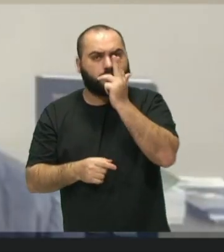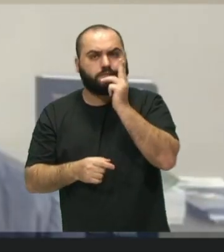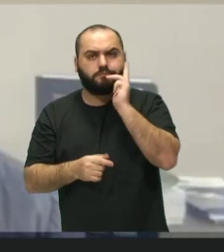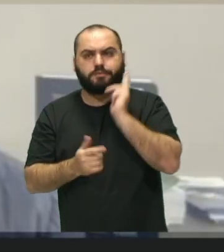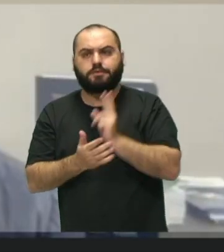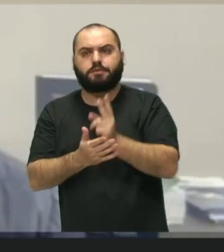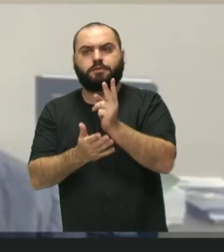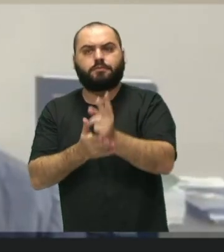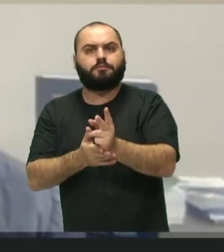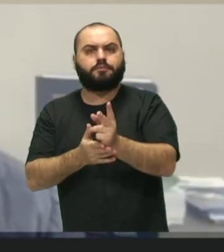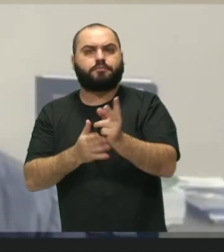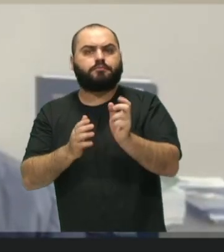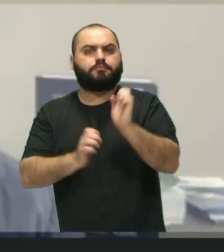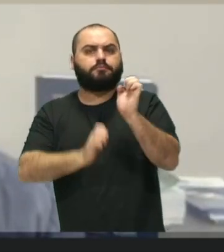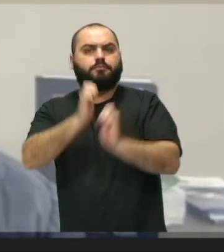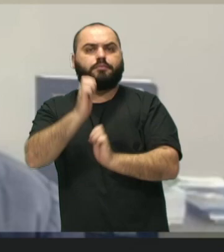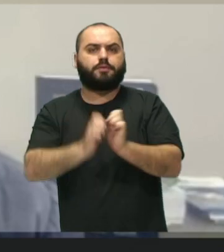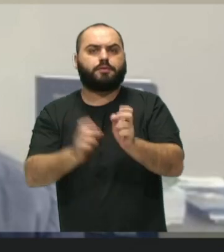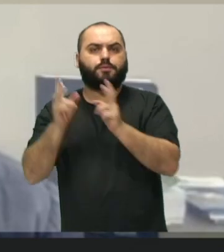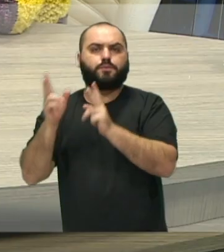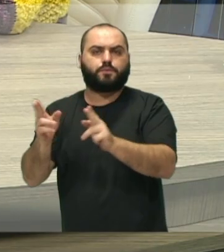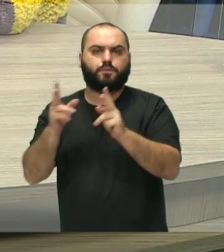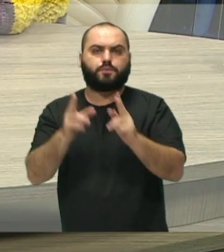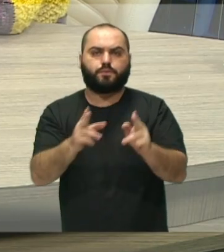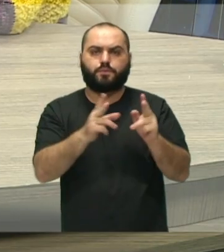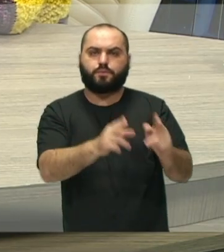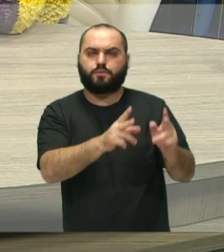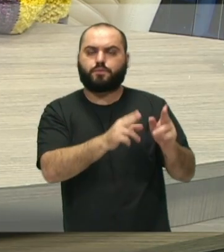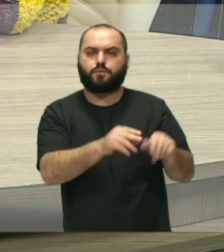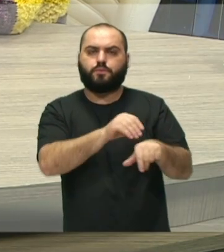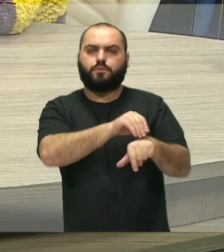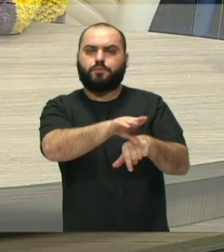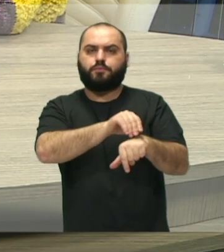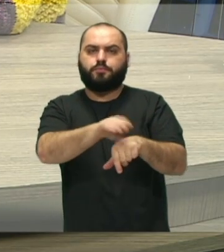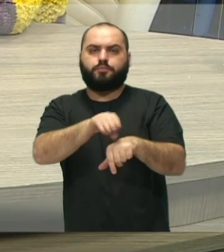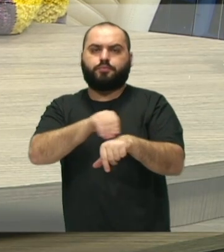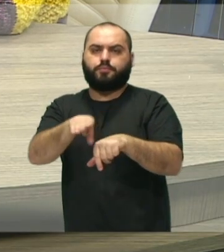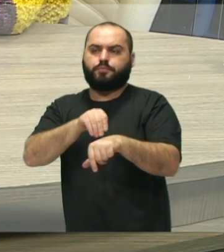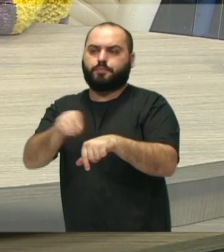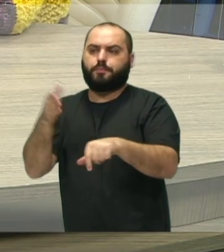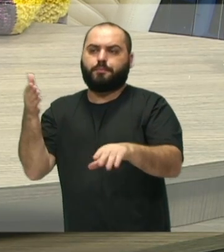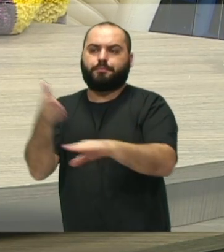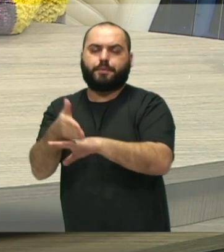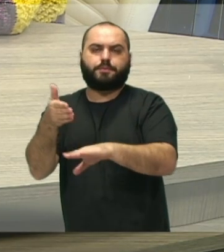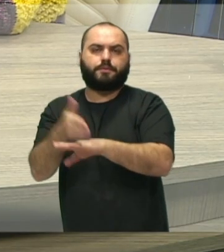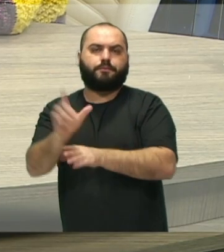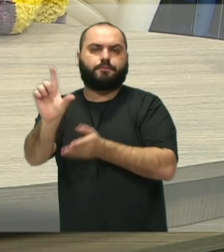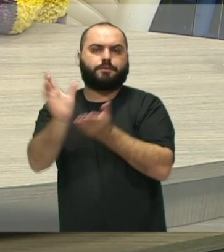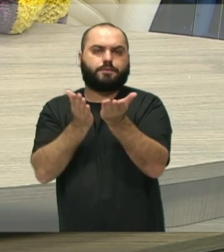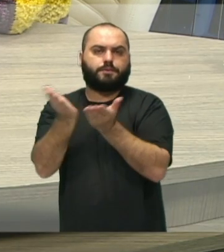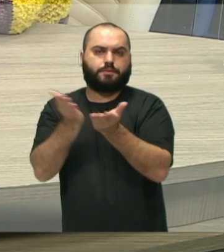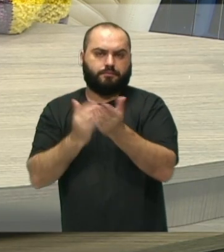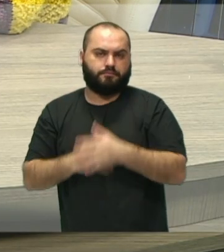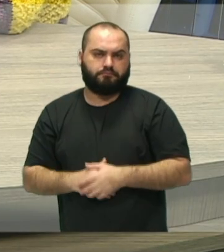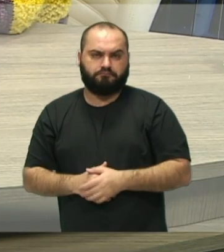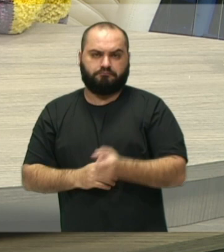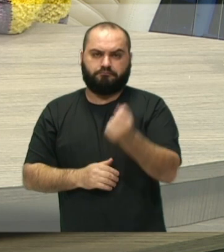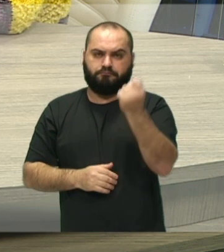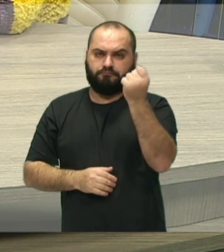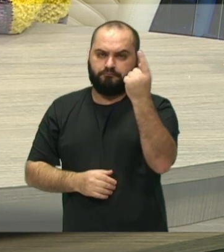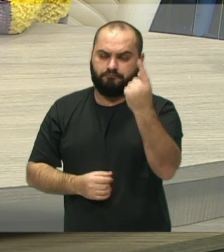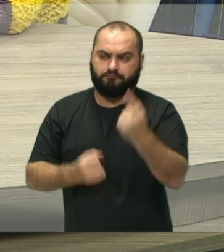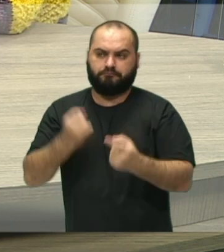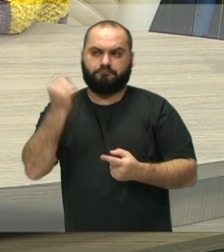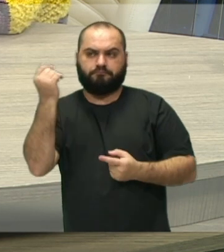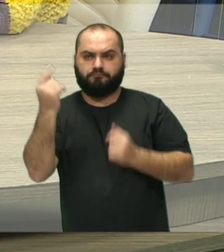mesmas empresas, o mesmo conjunto de empresas que ofereciam o serviço, que participavam de todas as licitações. Algumas, inclusive,